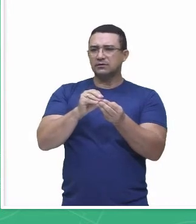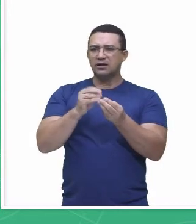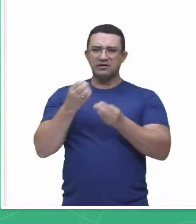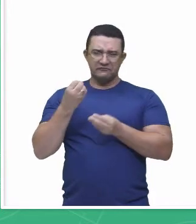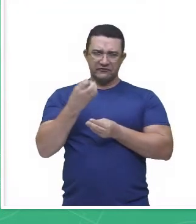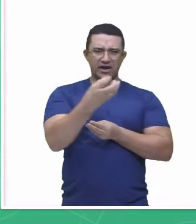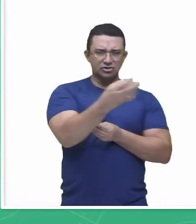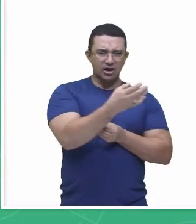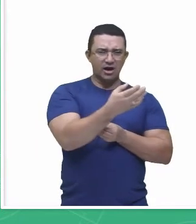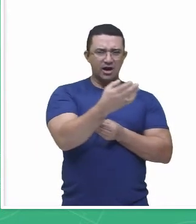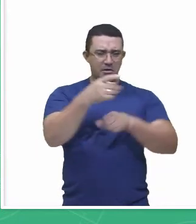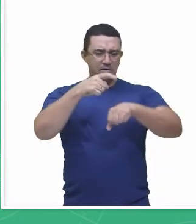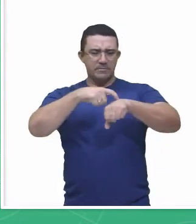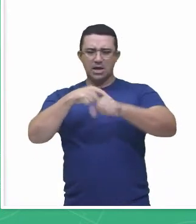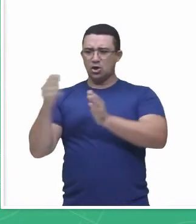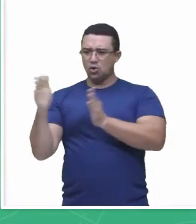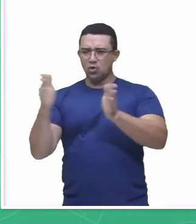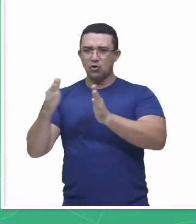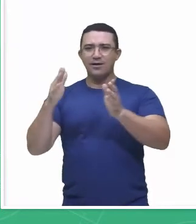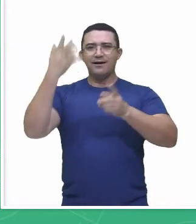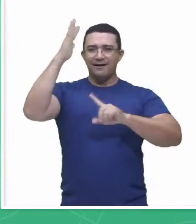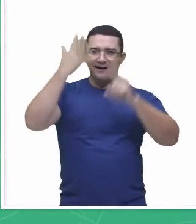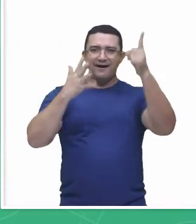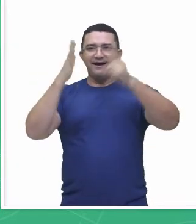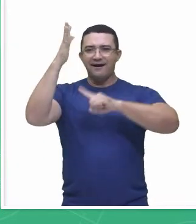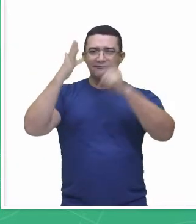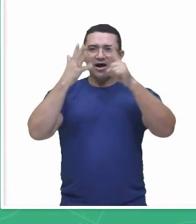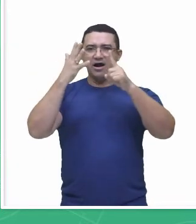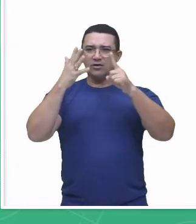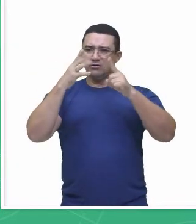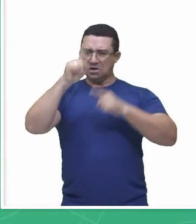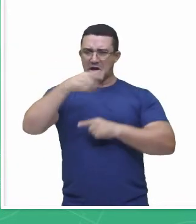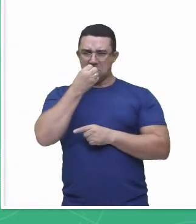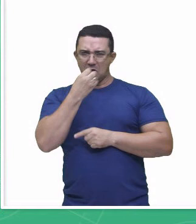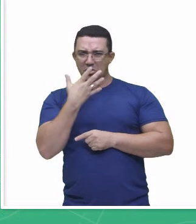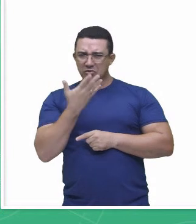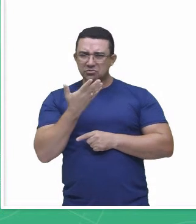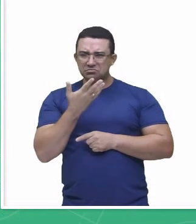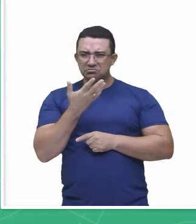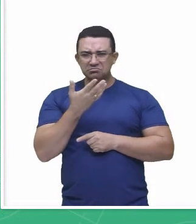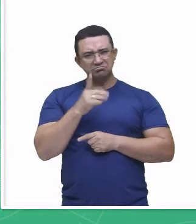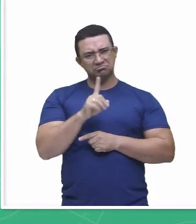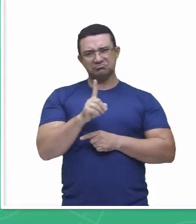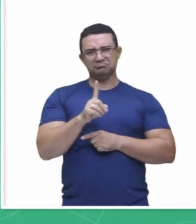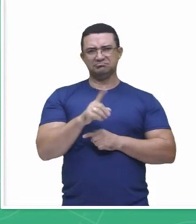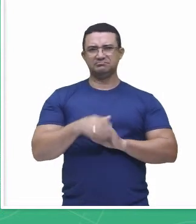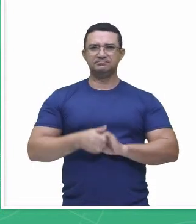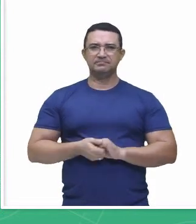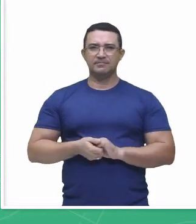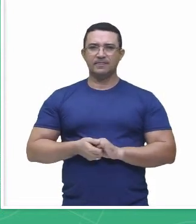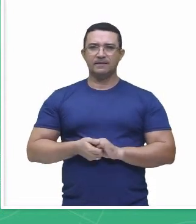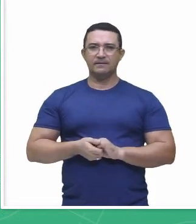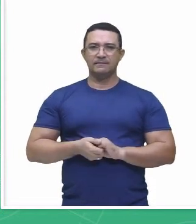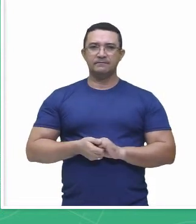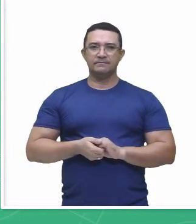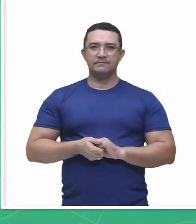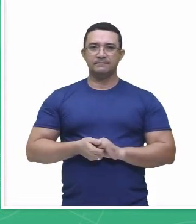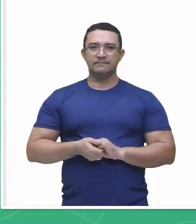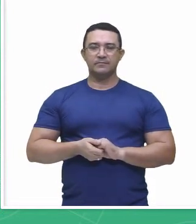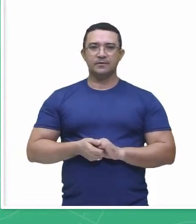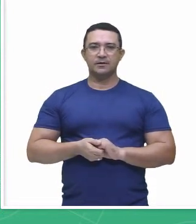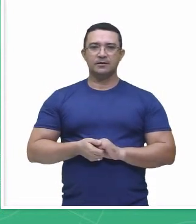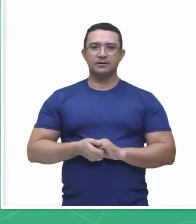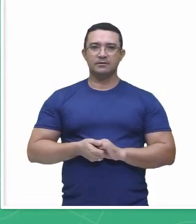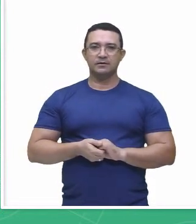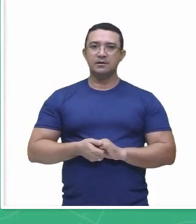é especialmente prazeroso e compensador? Não é isso, né? Ele não fala apenas de viajar no carnaval.